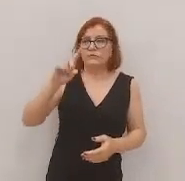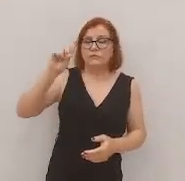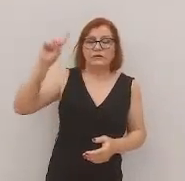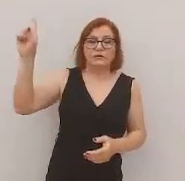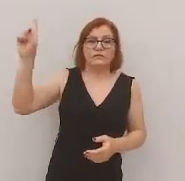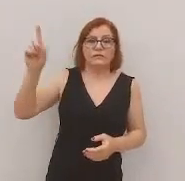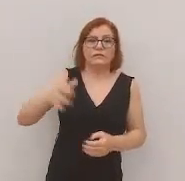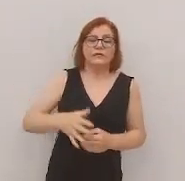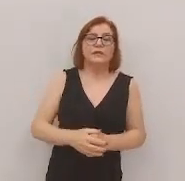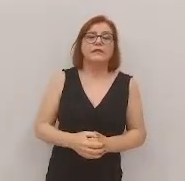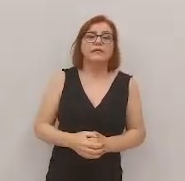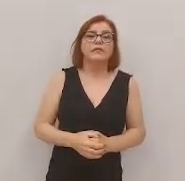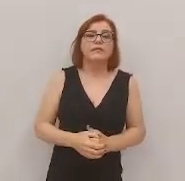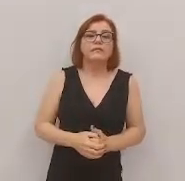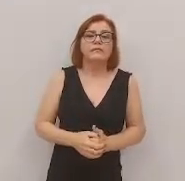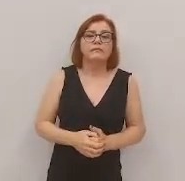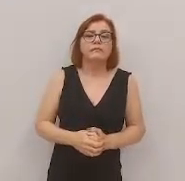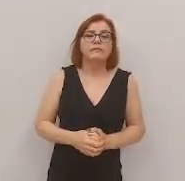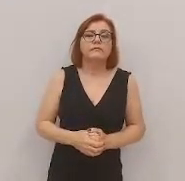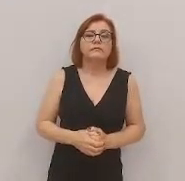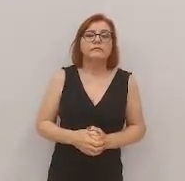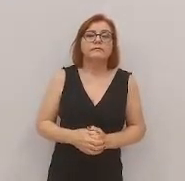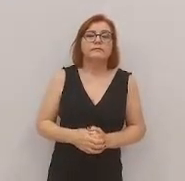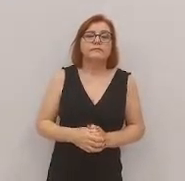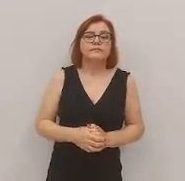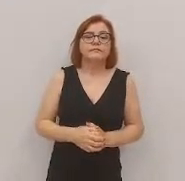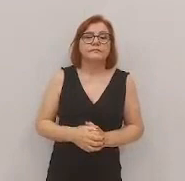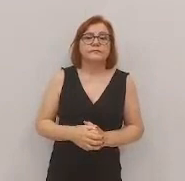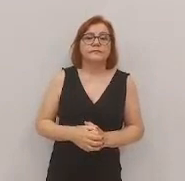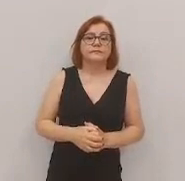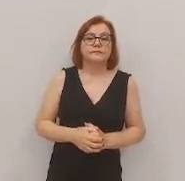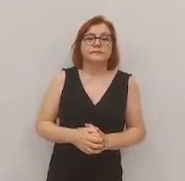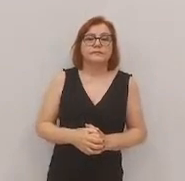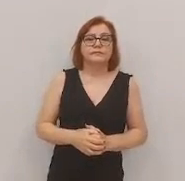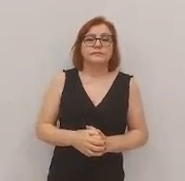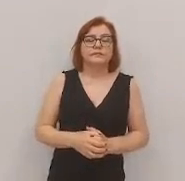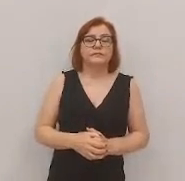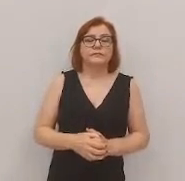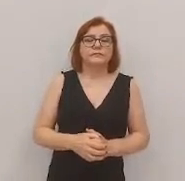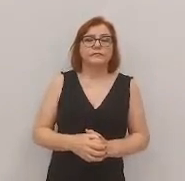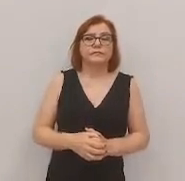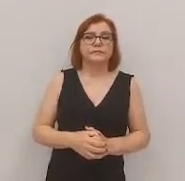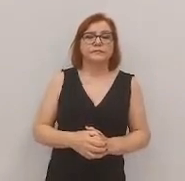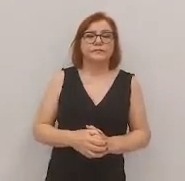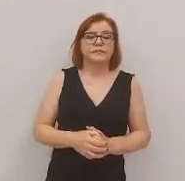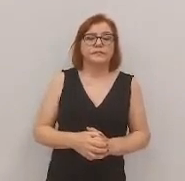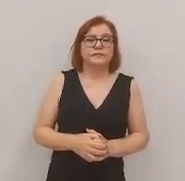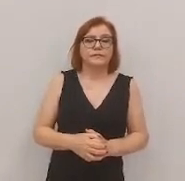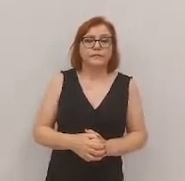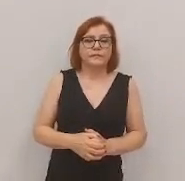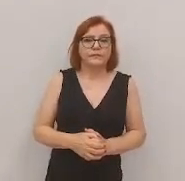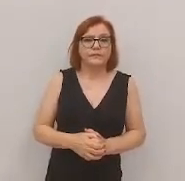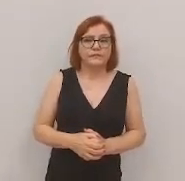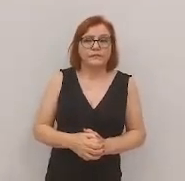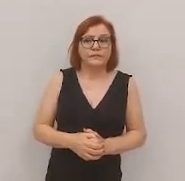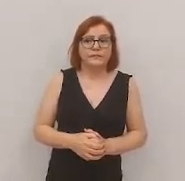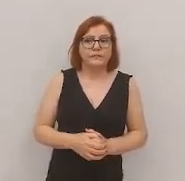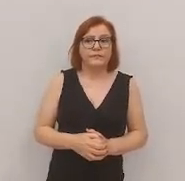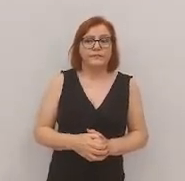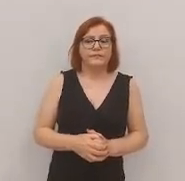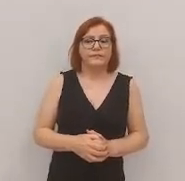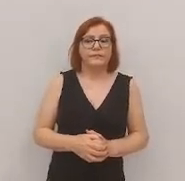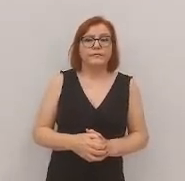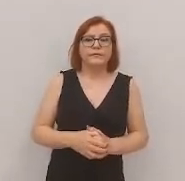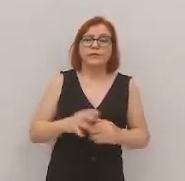Não, não tem. Oh, Senhor Jesus. E eu vejo assim, que tudo